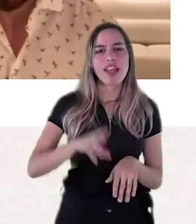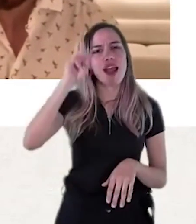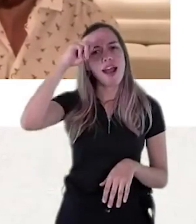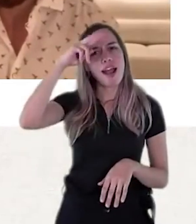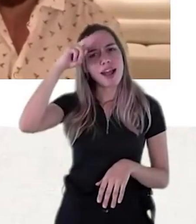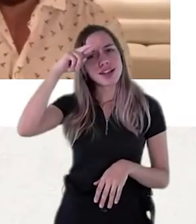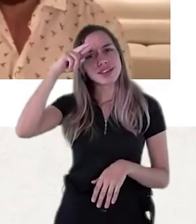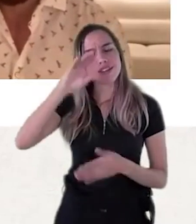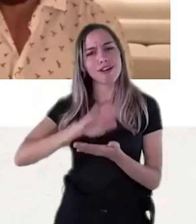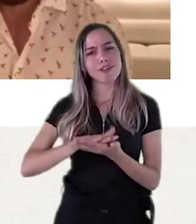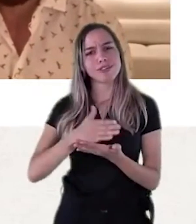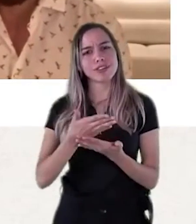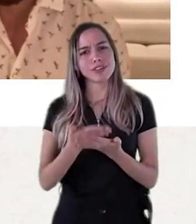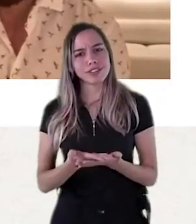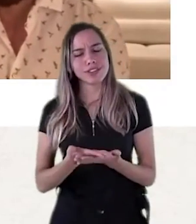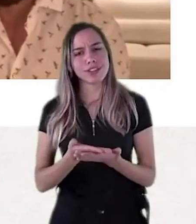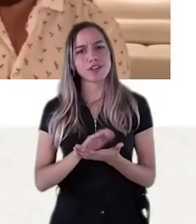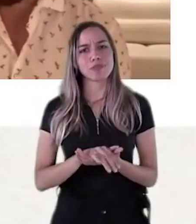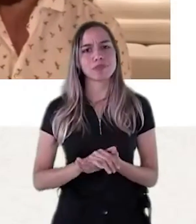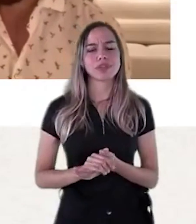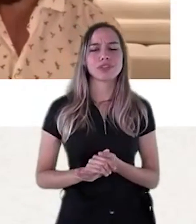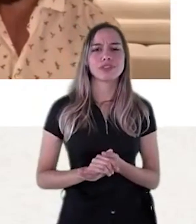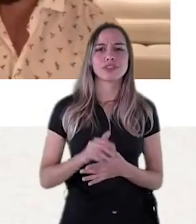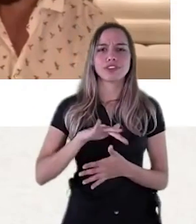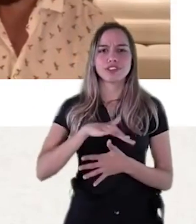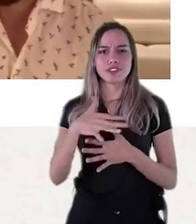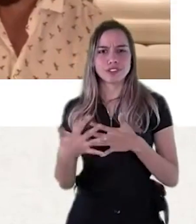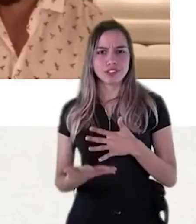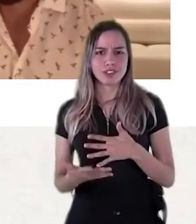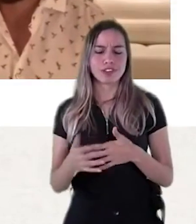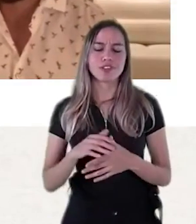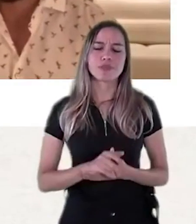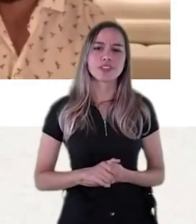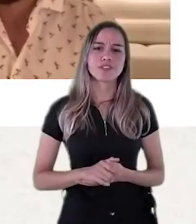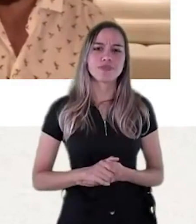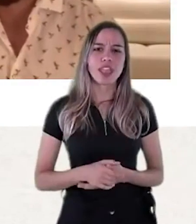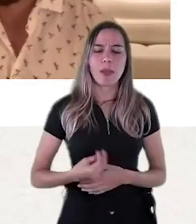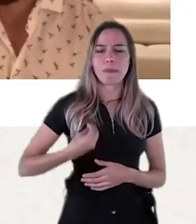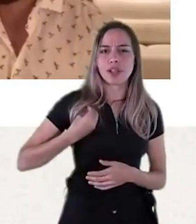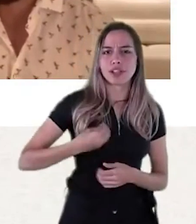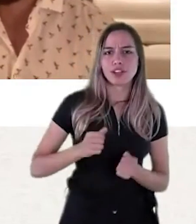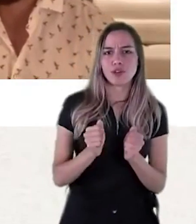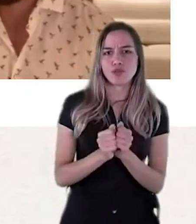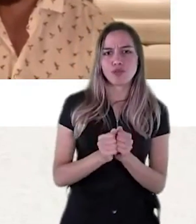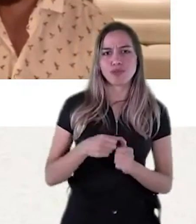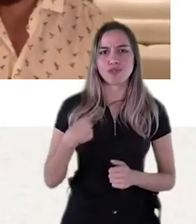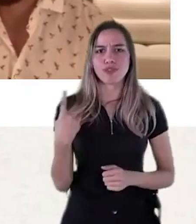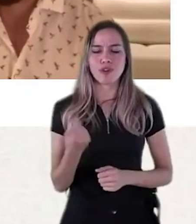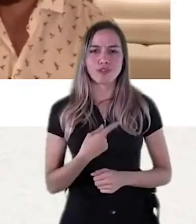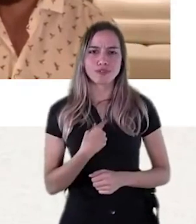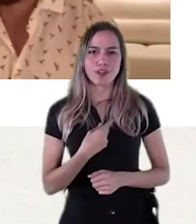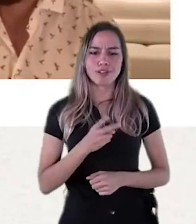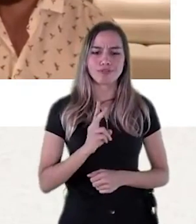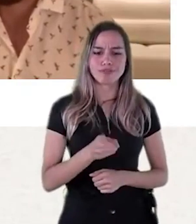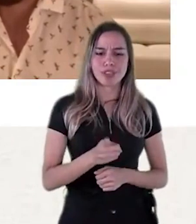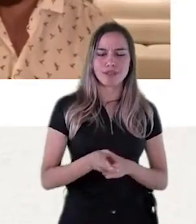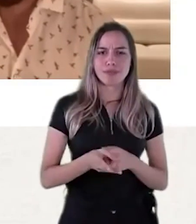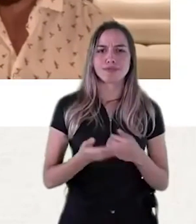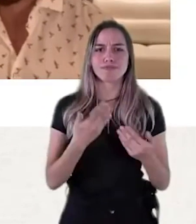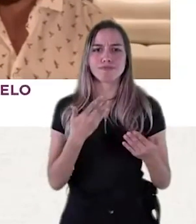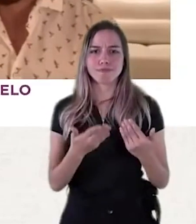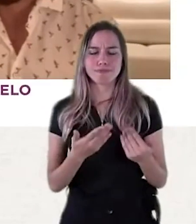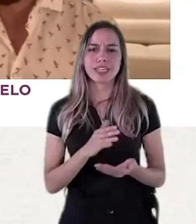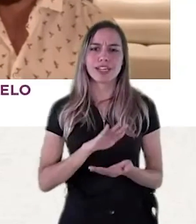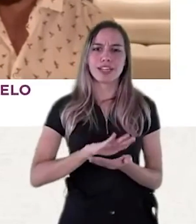Raíssa Medeiros Vieira, nossa tradutora de Libras, presente com a gente sempre. Muito obrigado pelo seu tempo, pelo seu